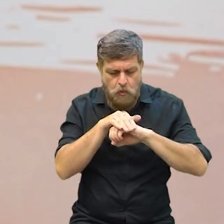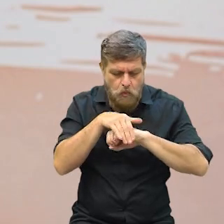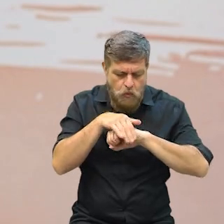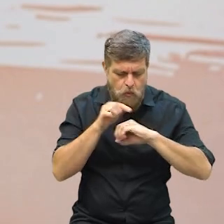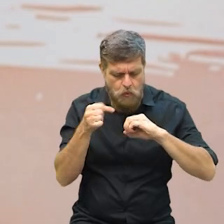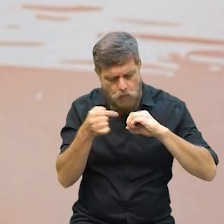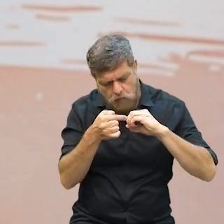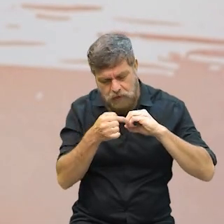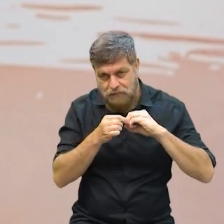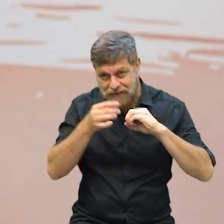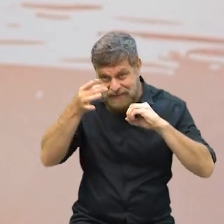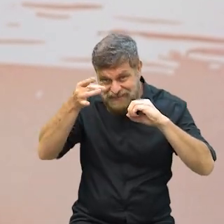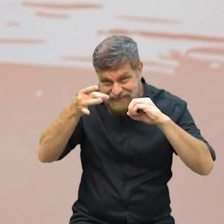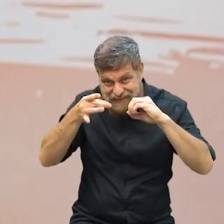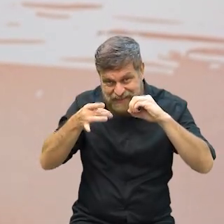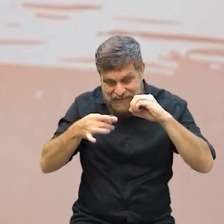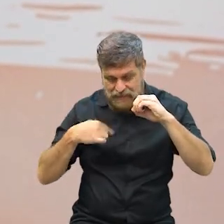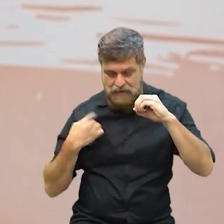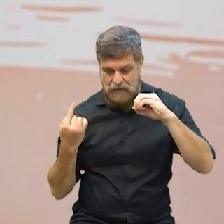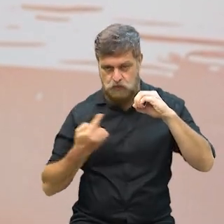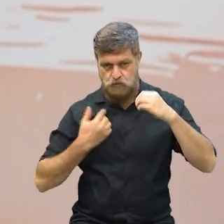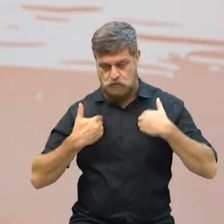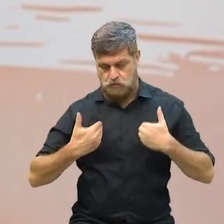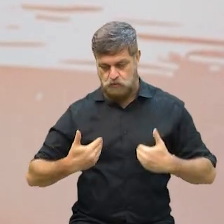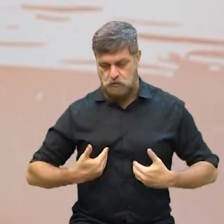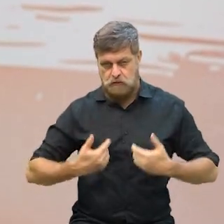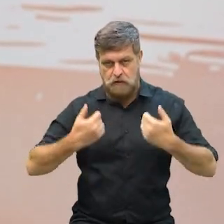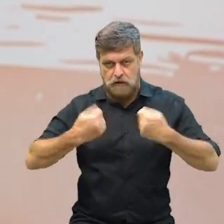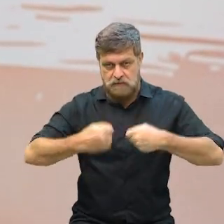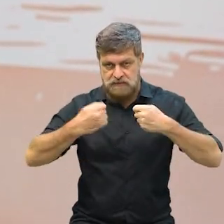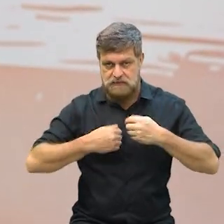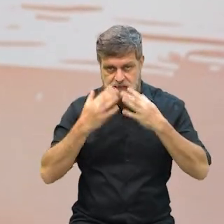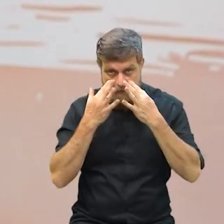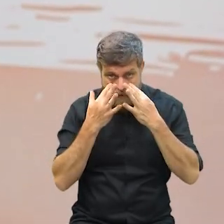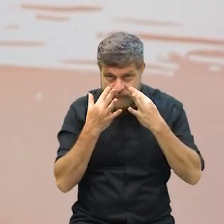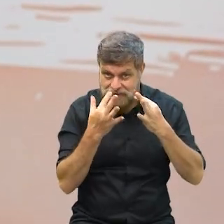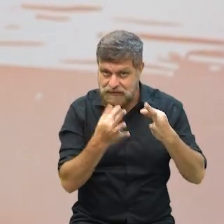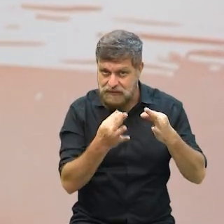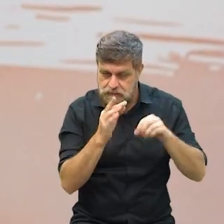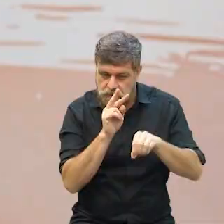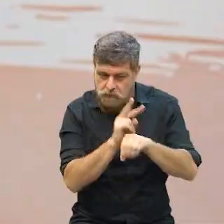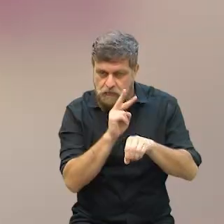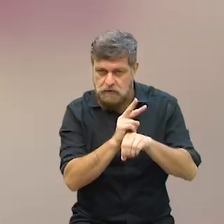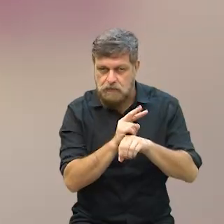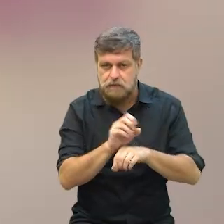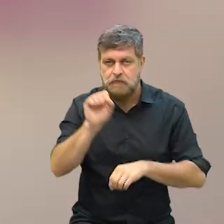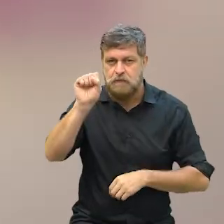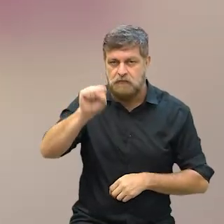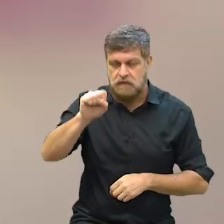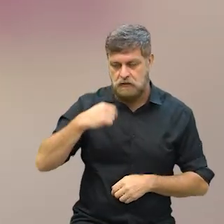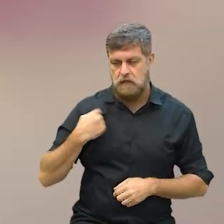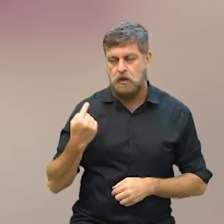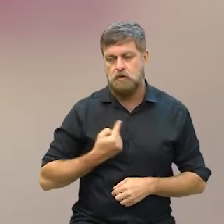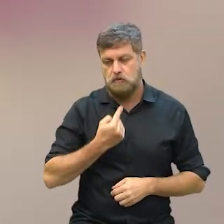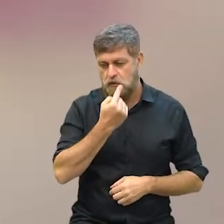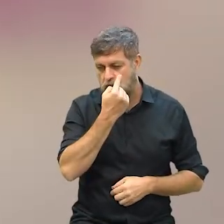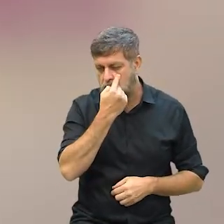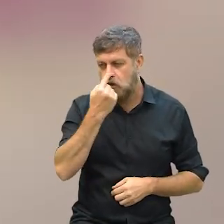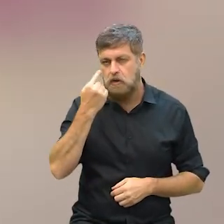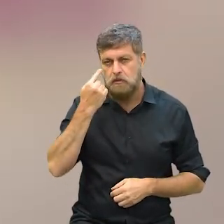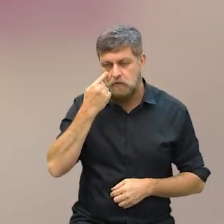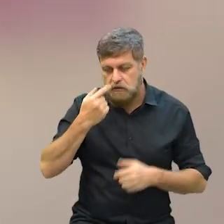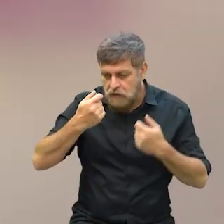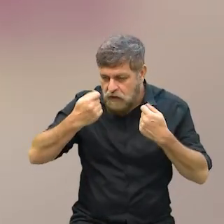bem delicado, é uma parte delicada do corpo que precisa de bastante atenção também? Sim, o nosso olho é uma parte